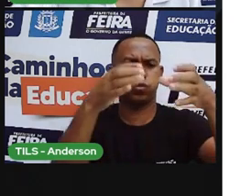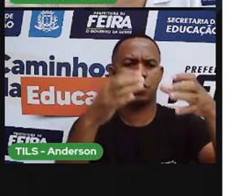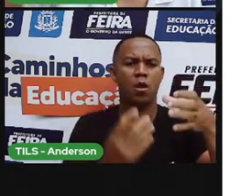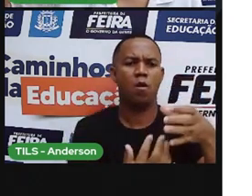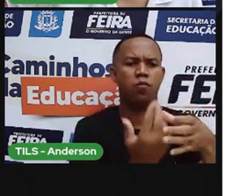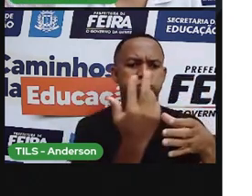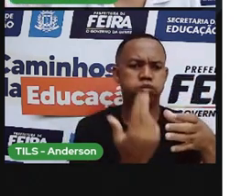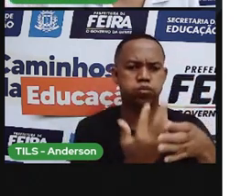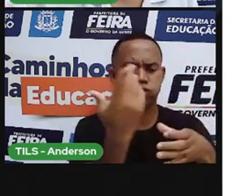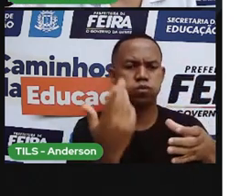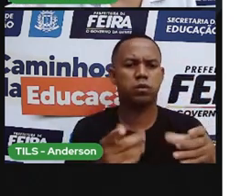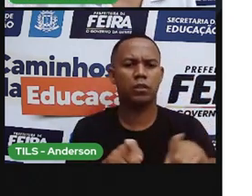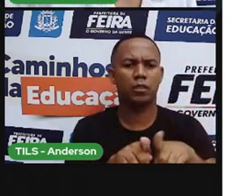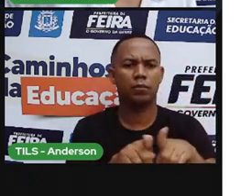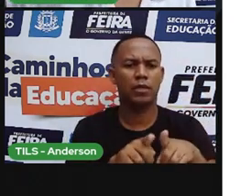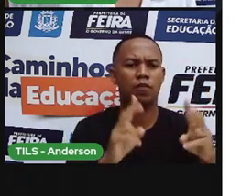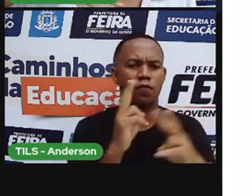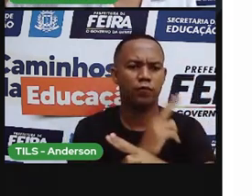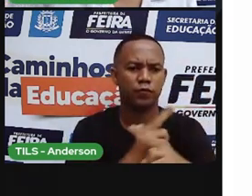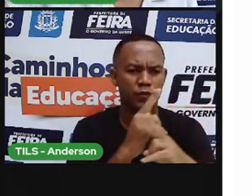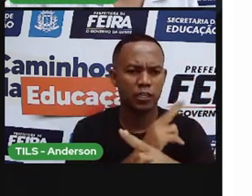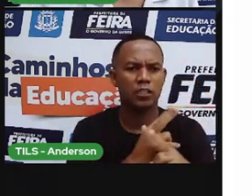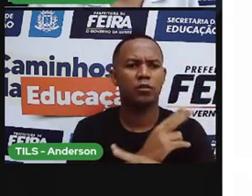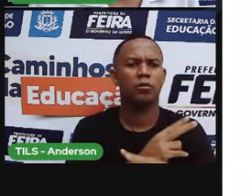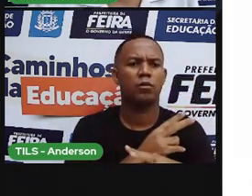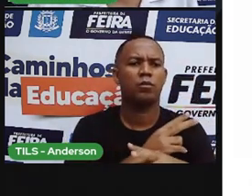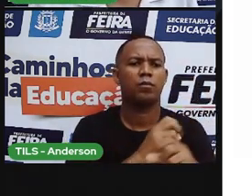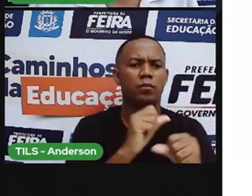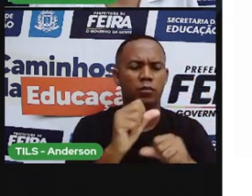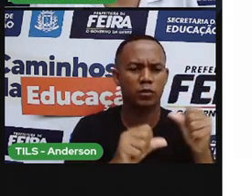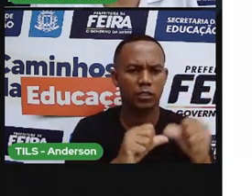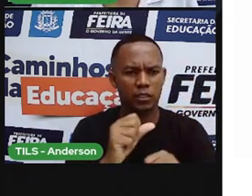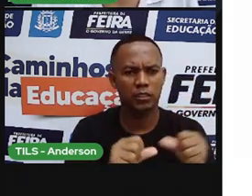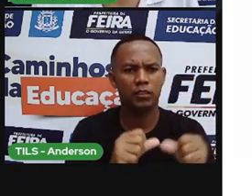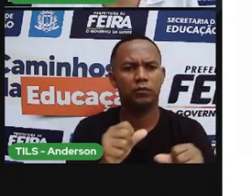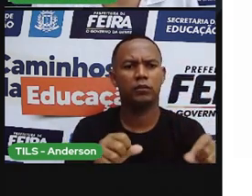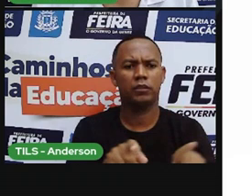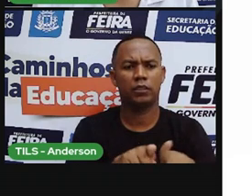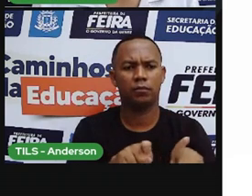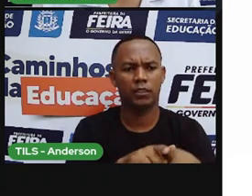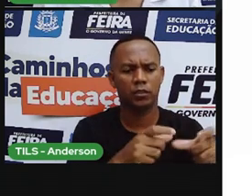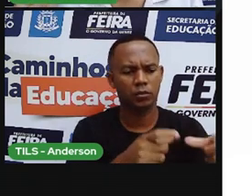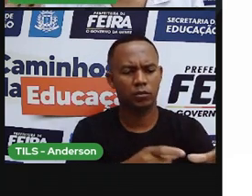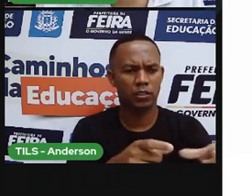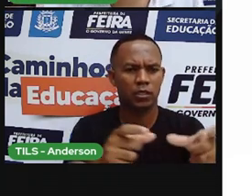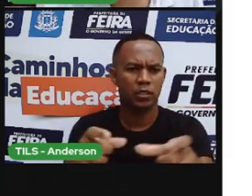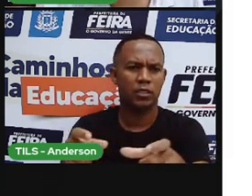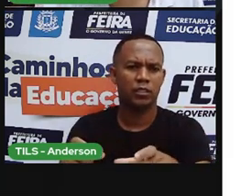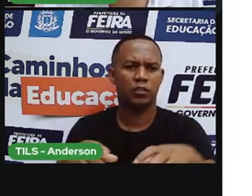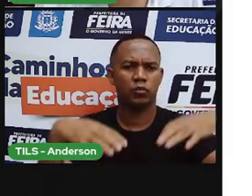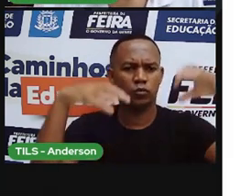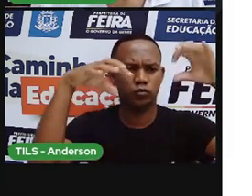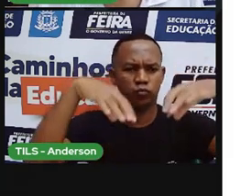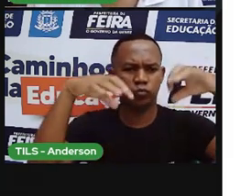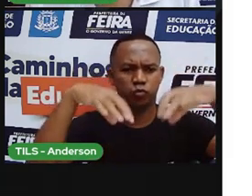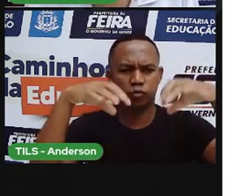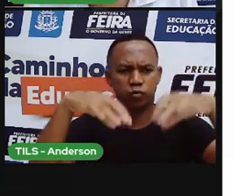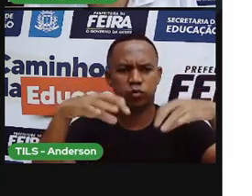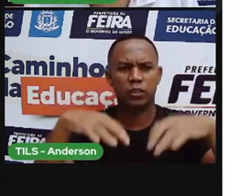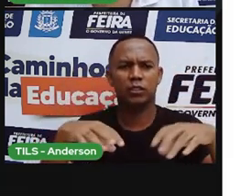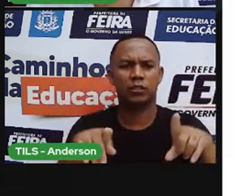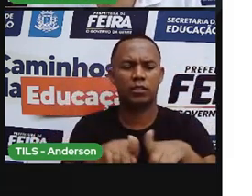um local que possui muita areia, que acaba mudando a areia, no caso dos desertos, de um lugar para outro. As chuvas, não é isso?